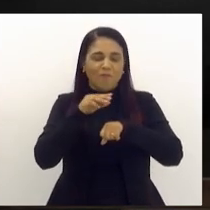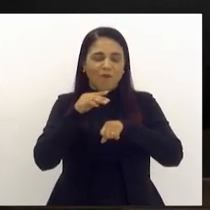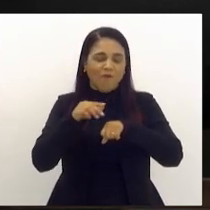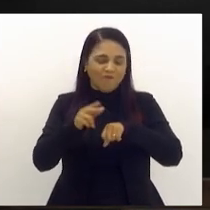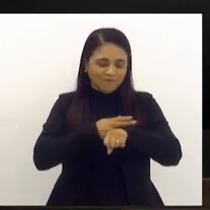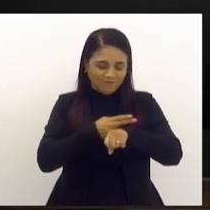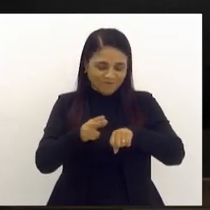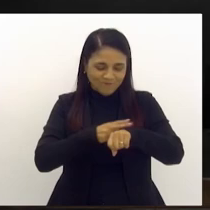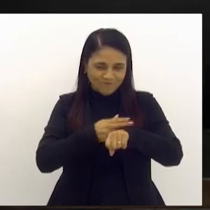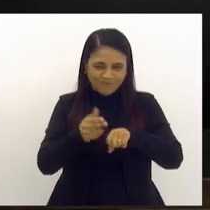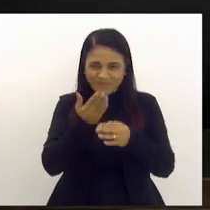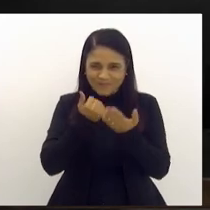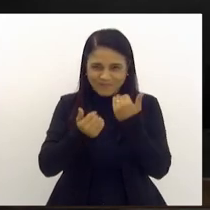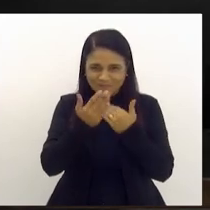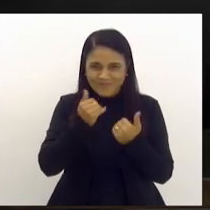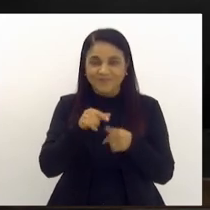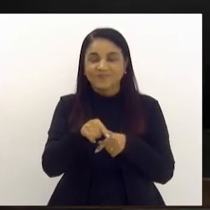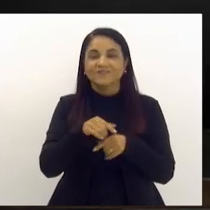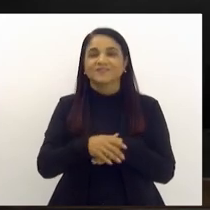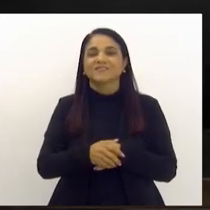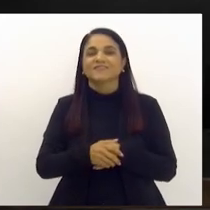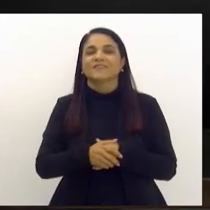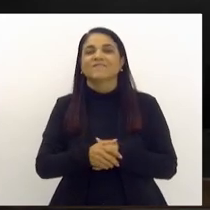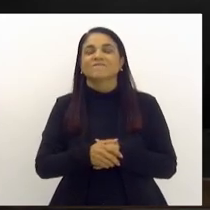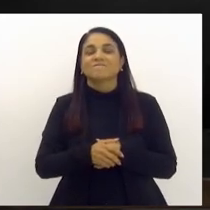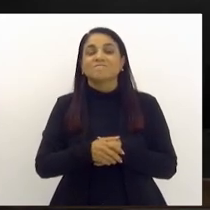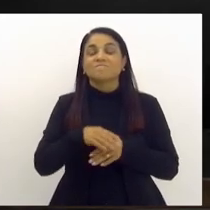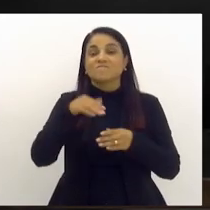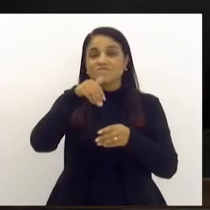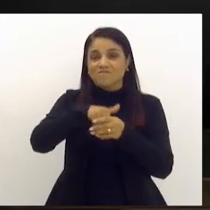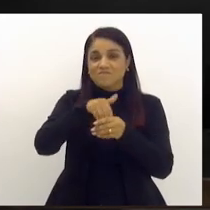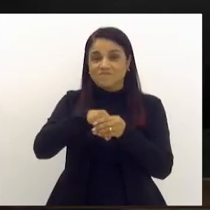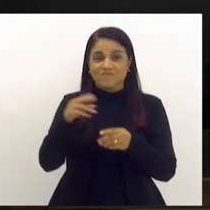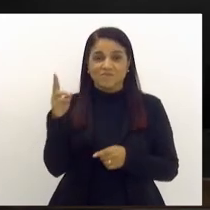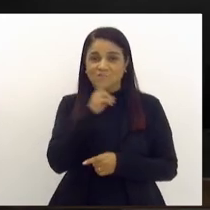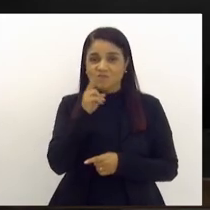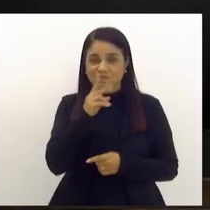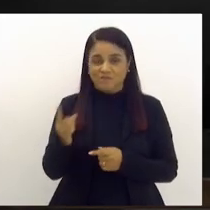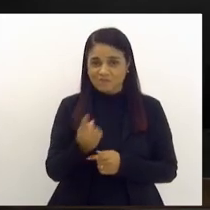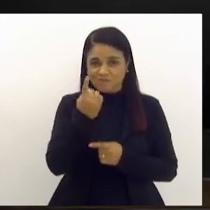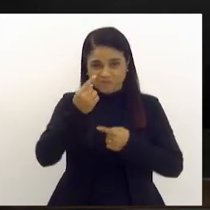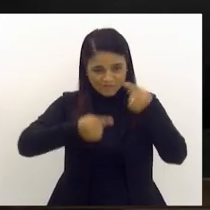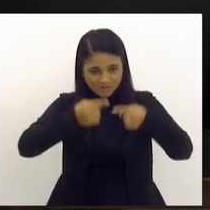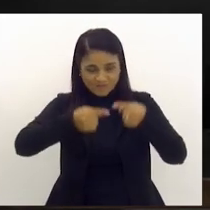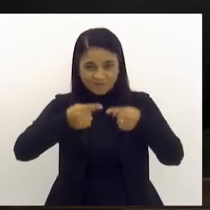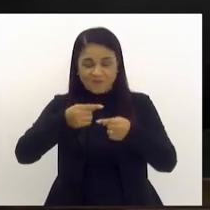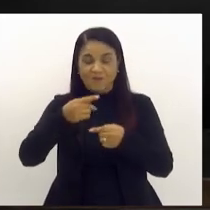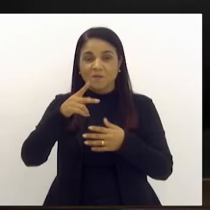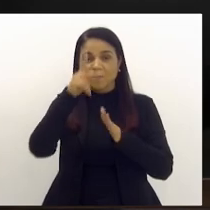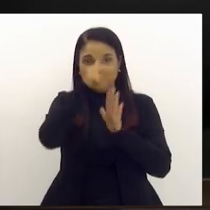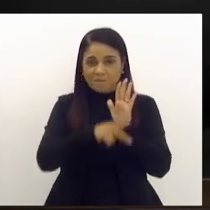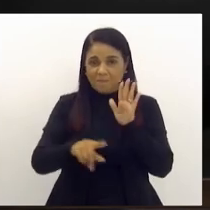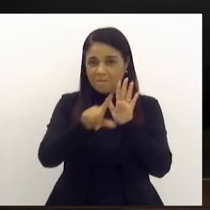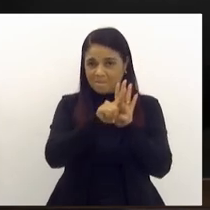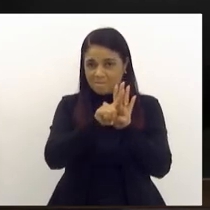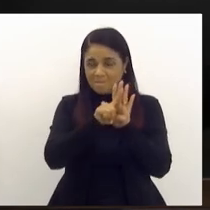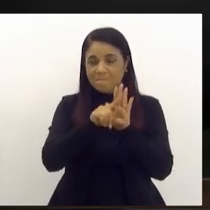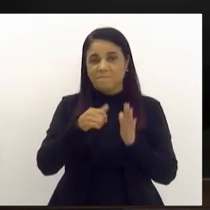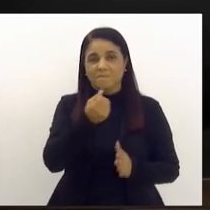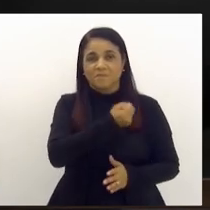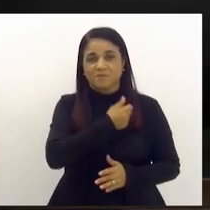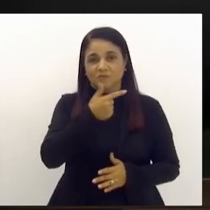Anuncio, em regime de urgência, em votação, em discussão única, projeto de lei